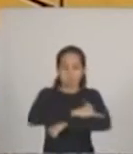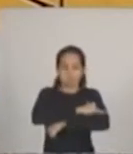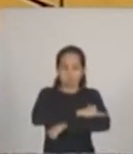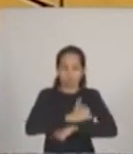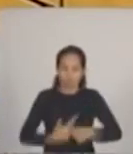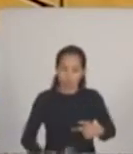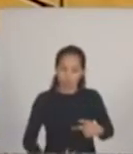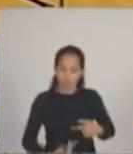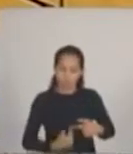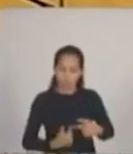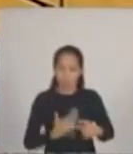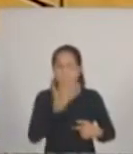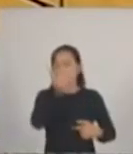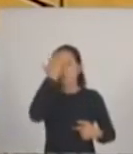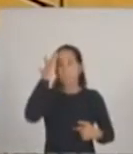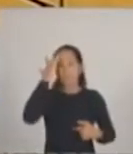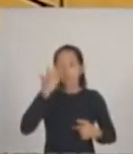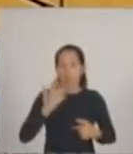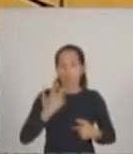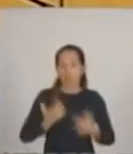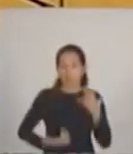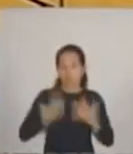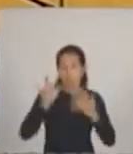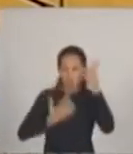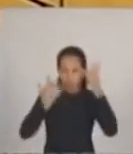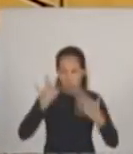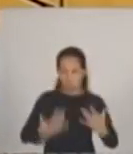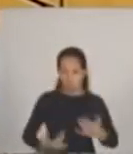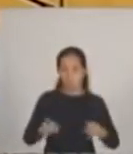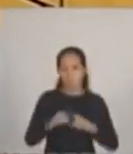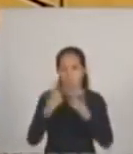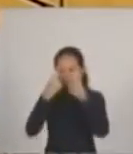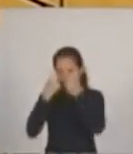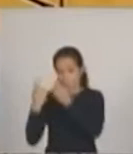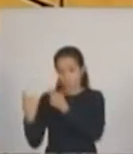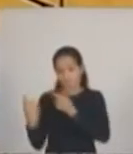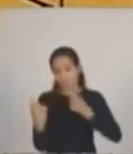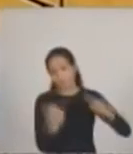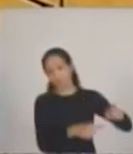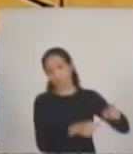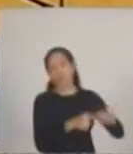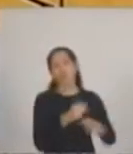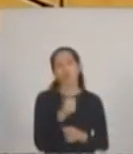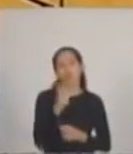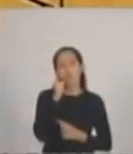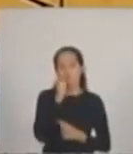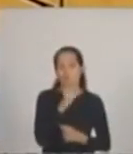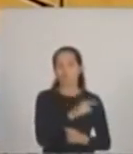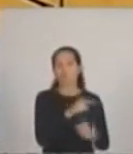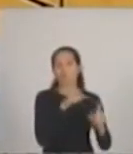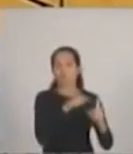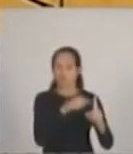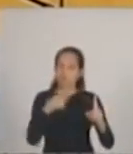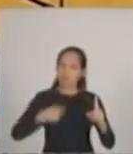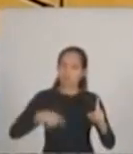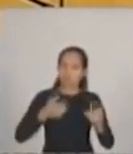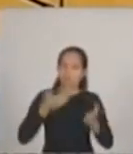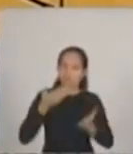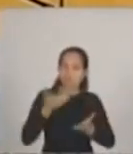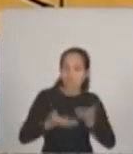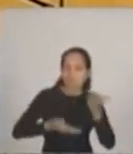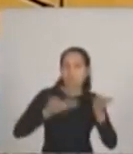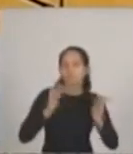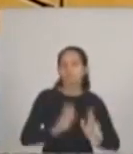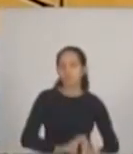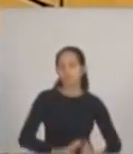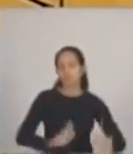já existe, mas com relação à violência contra a mulher, que realmente precisa ser tratado de uma maneira